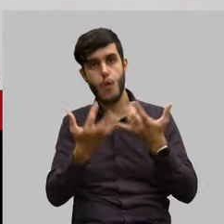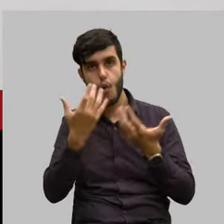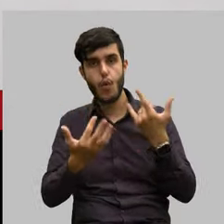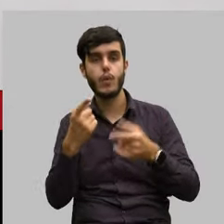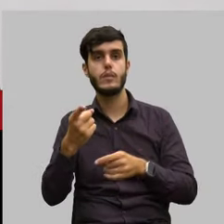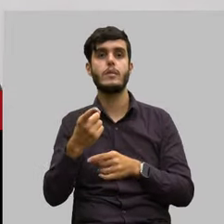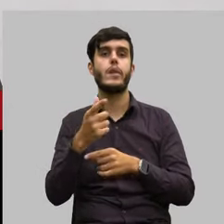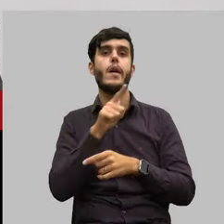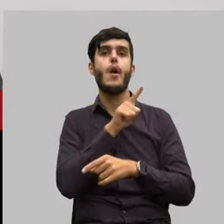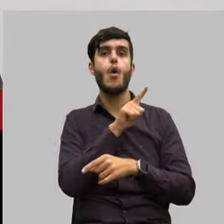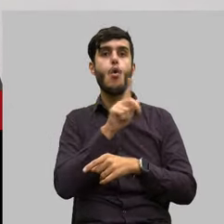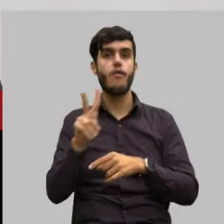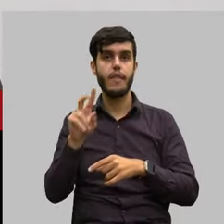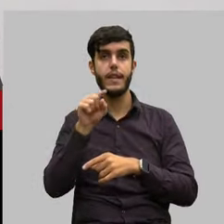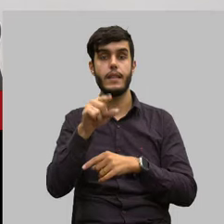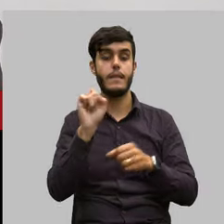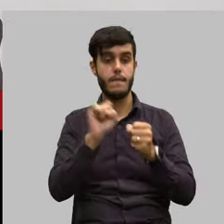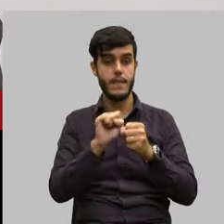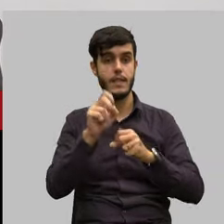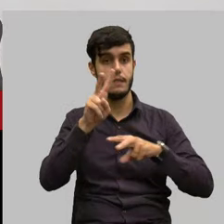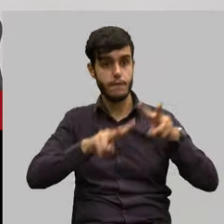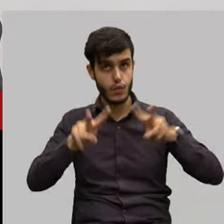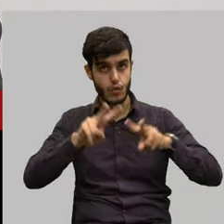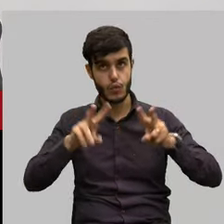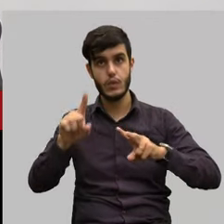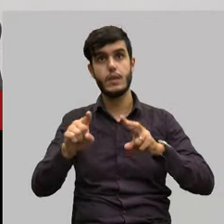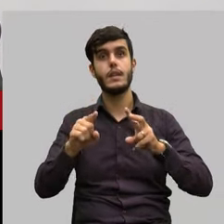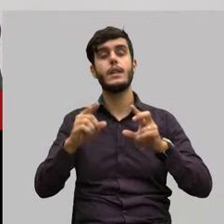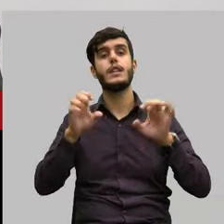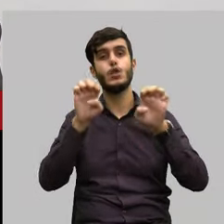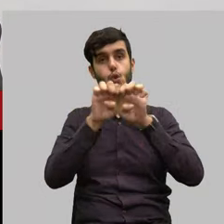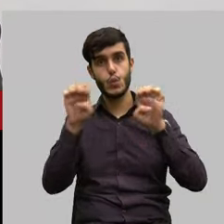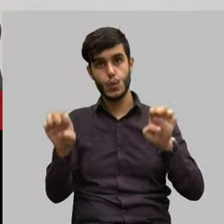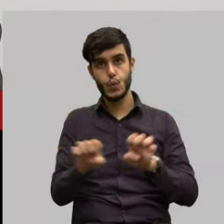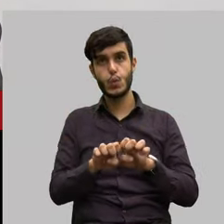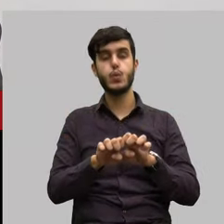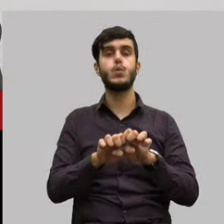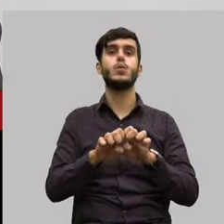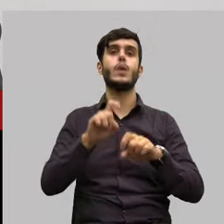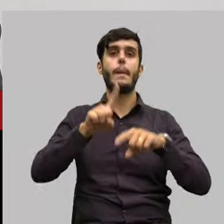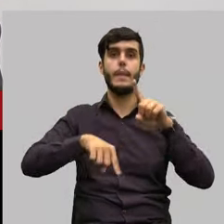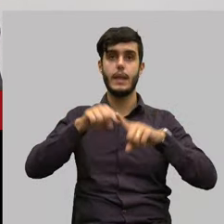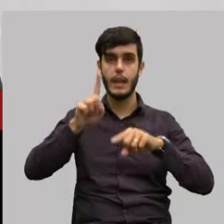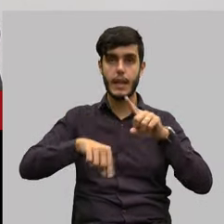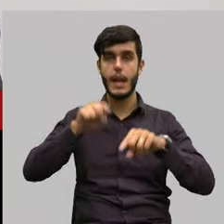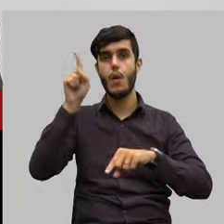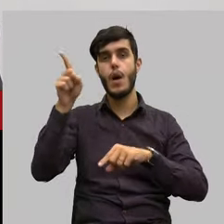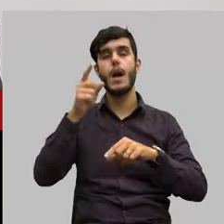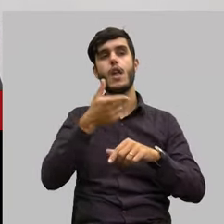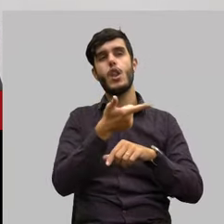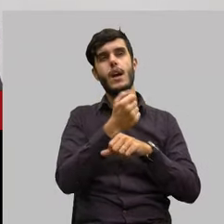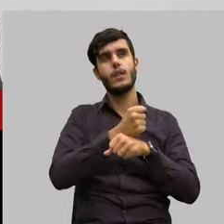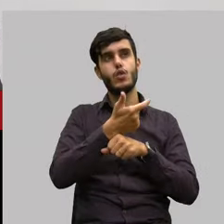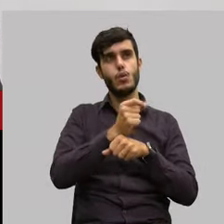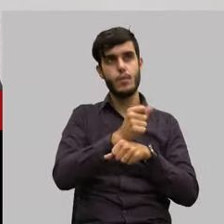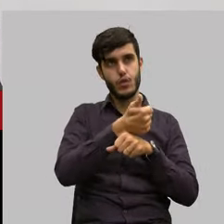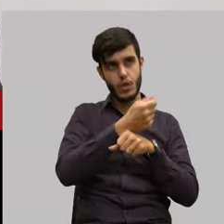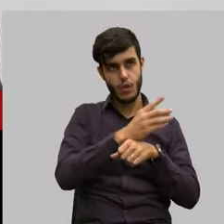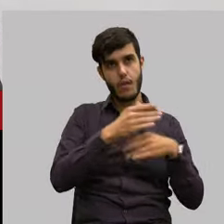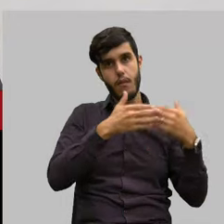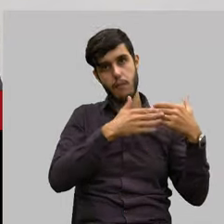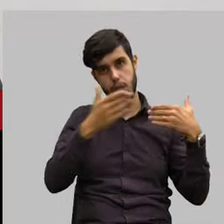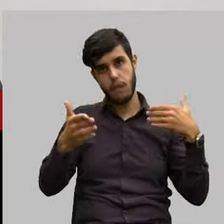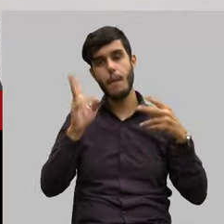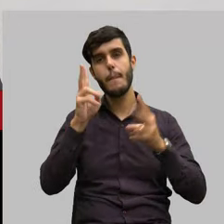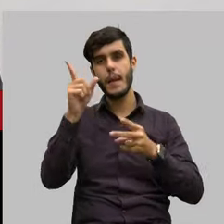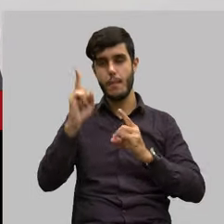chamada vistoria nas Estruturas Metálicas a partir de 2019 naqueles mesmos elevadores que